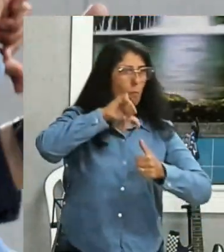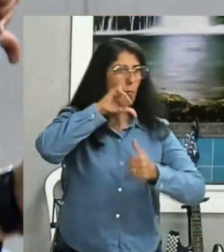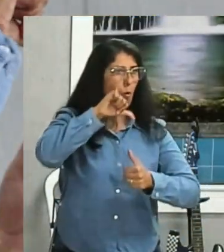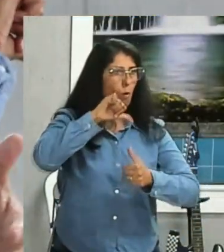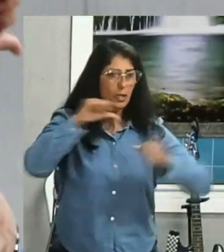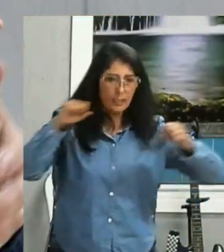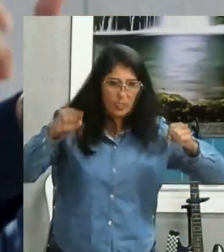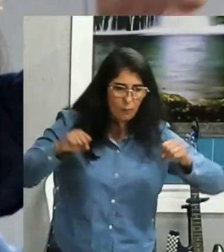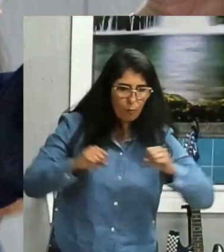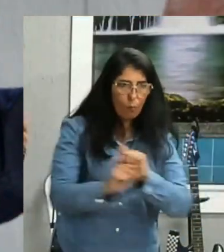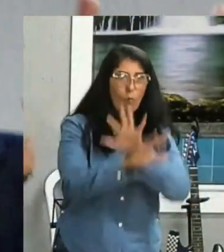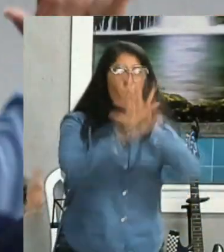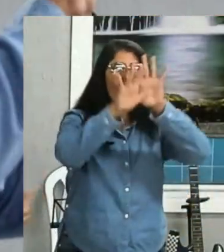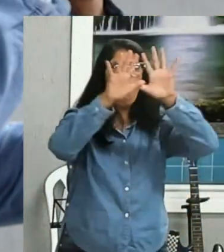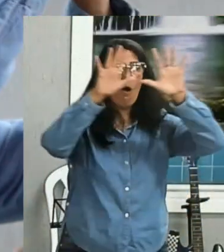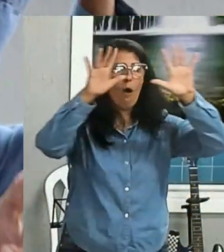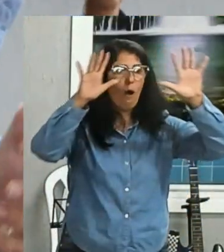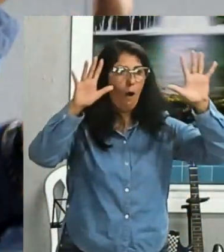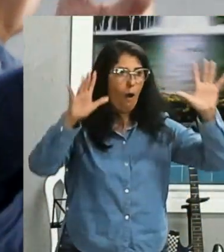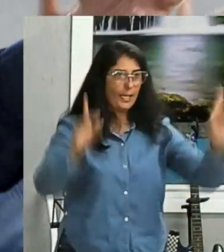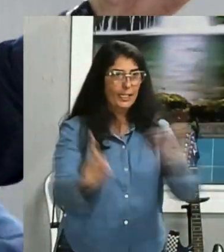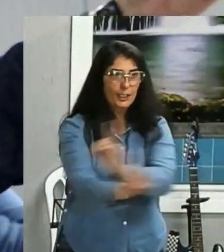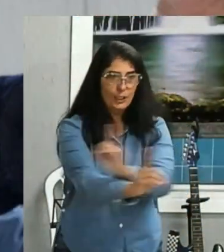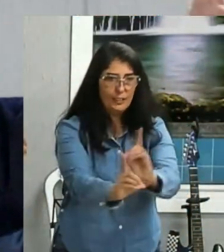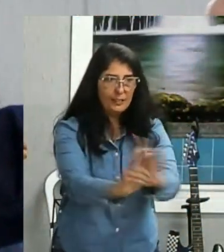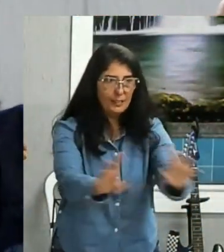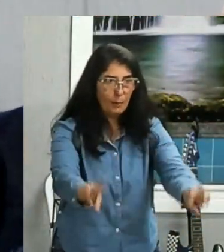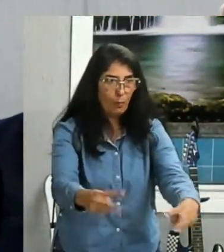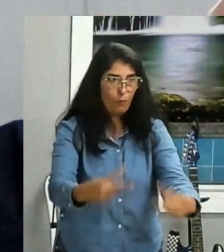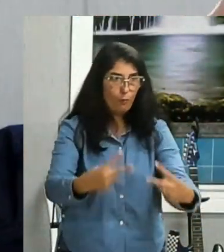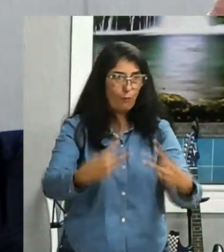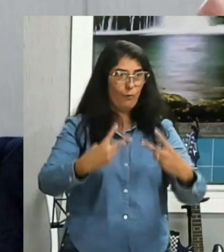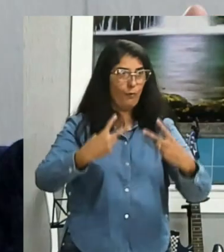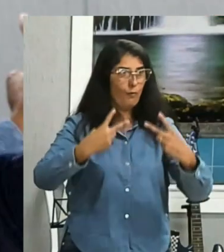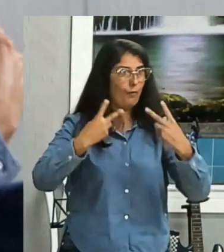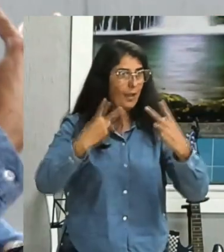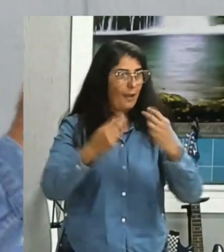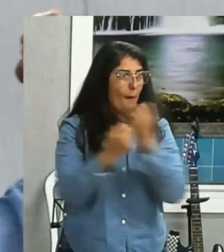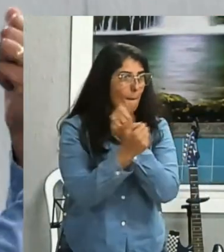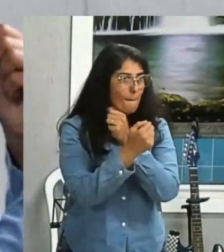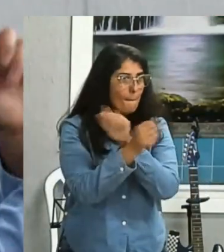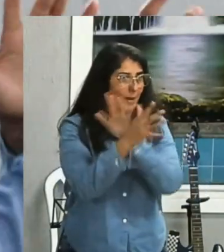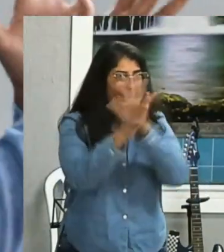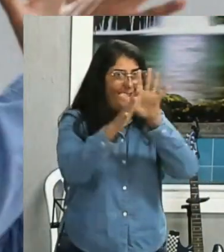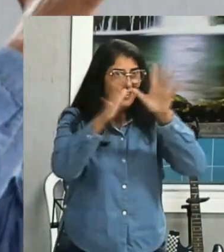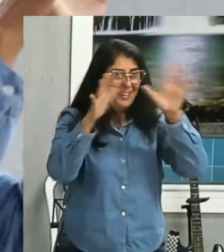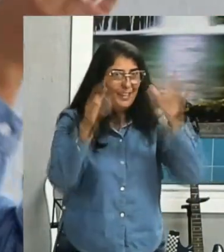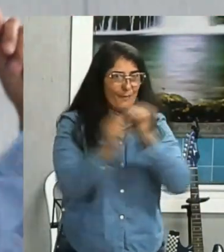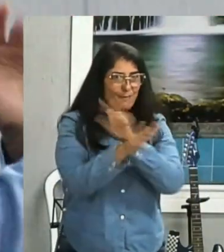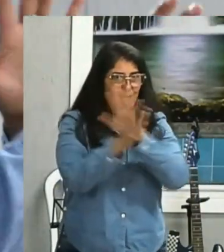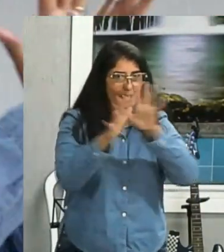discípulos radiante, brilhante,